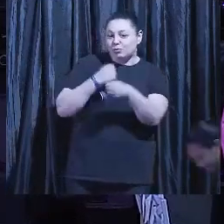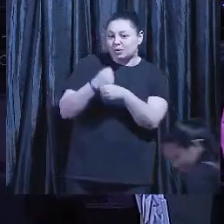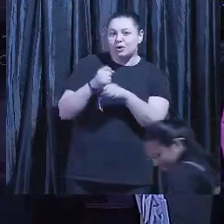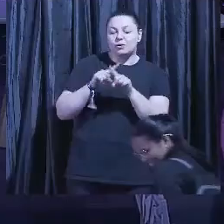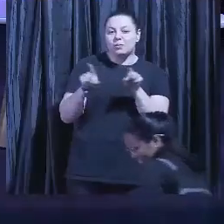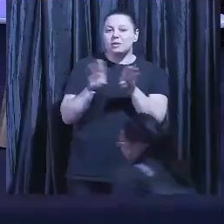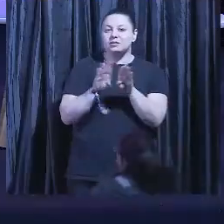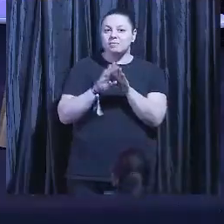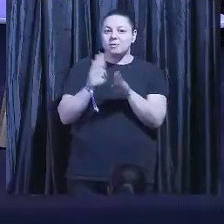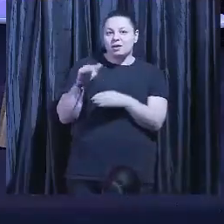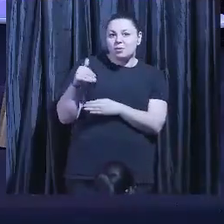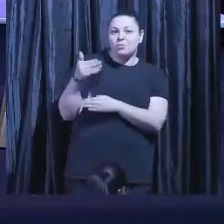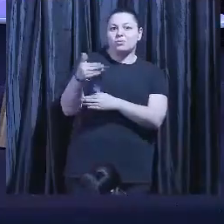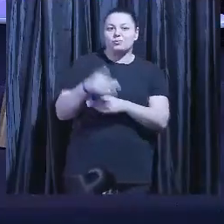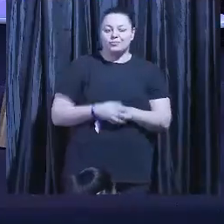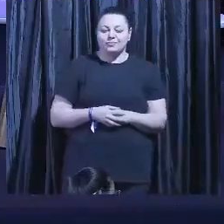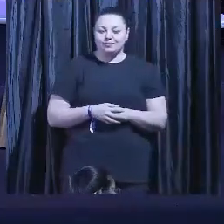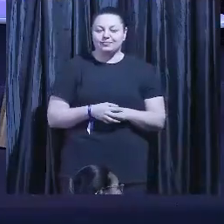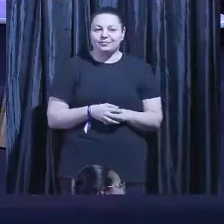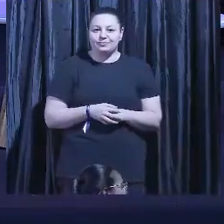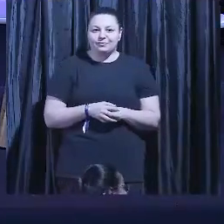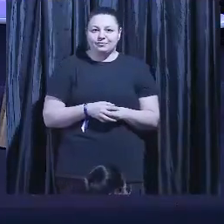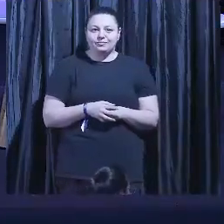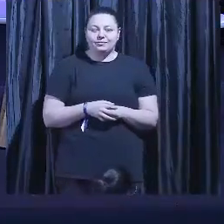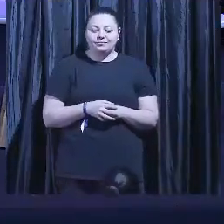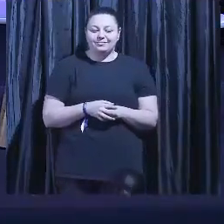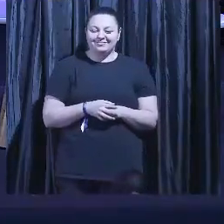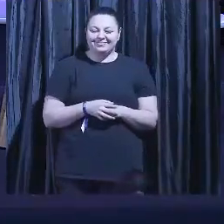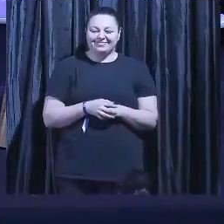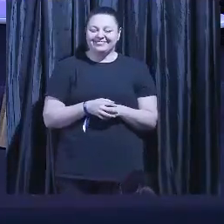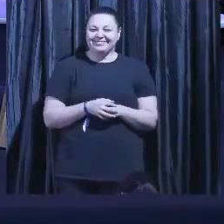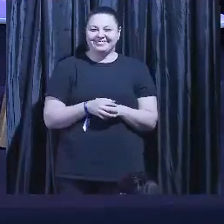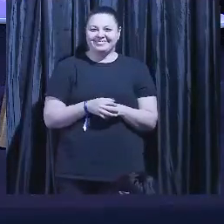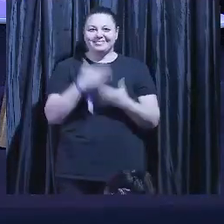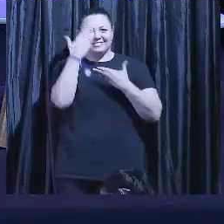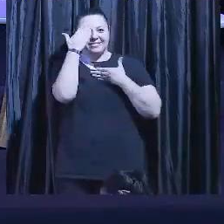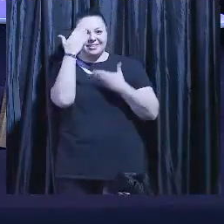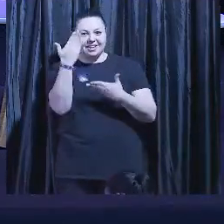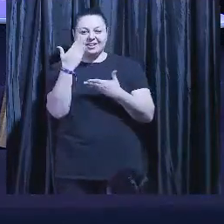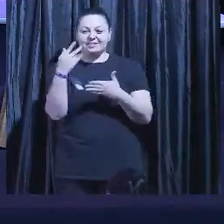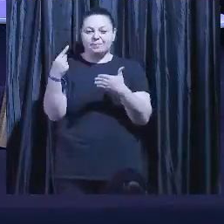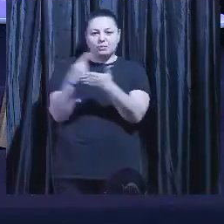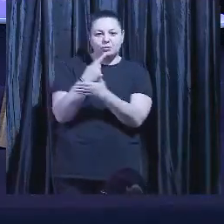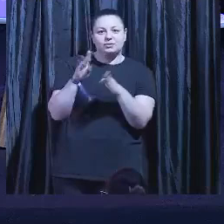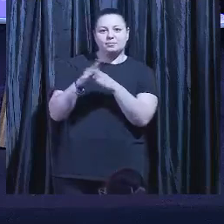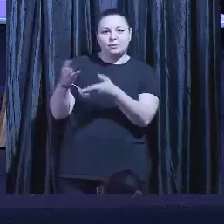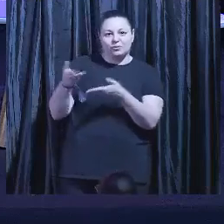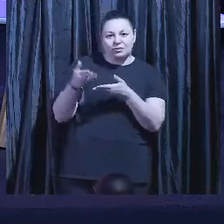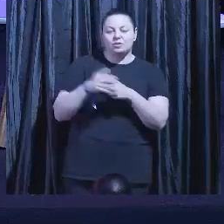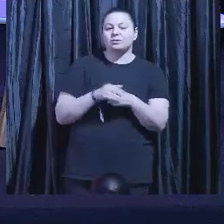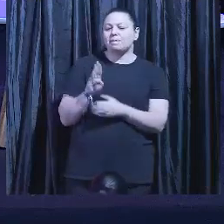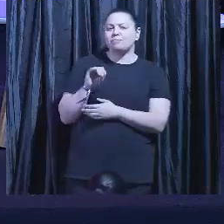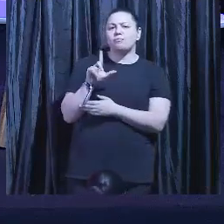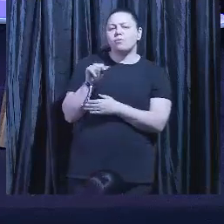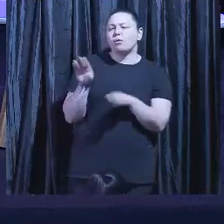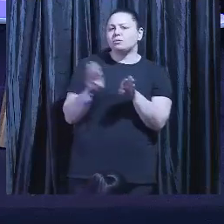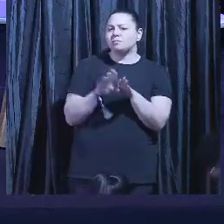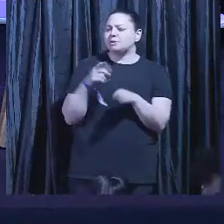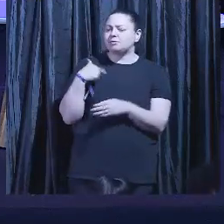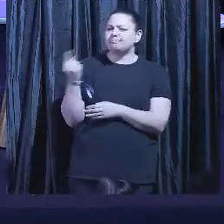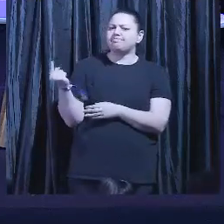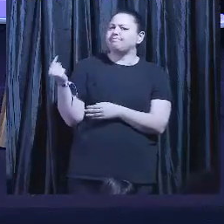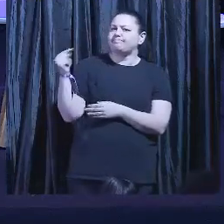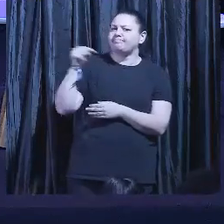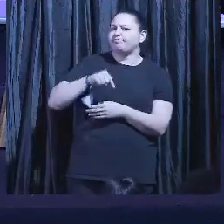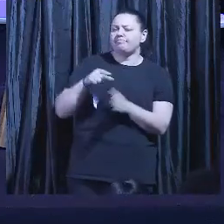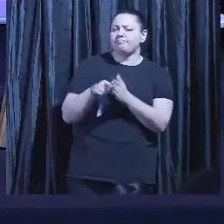próximos. Silvia, obrigado pela pergunta, pelo convite. Bola também. Quando eu estava vindo para cá, eu